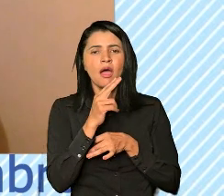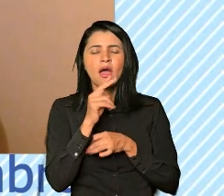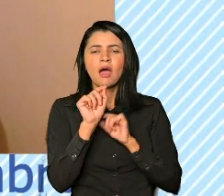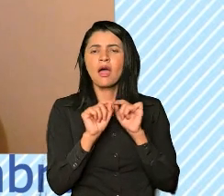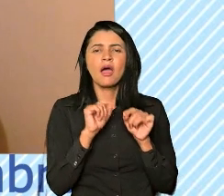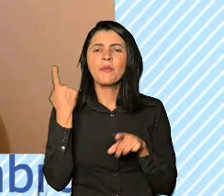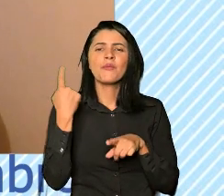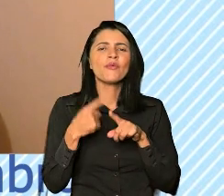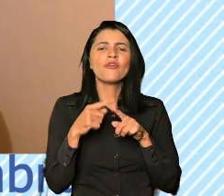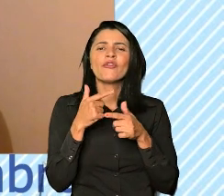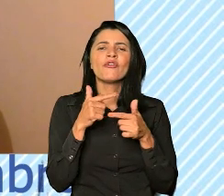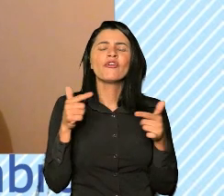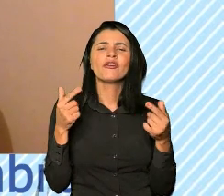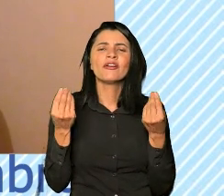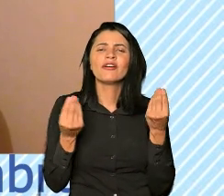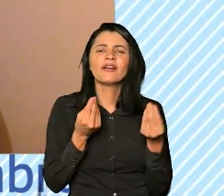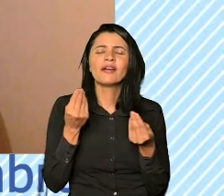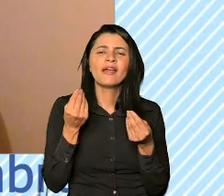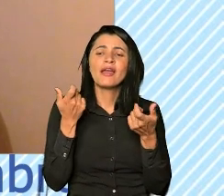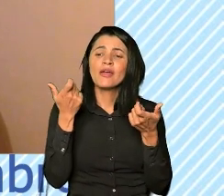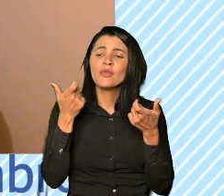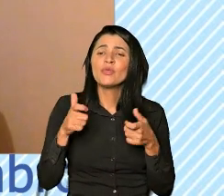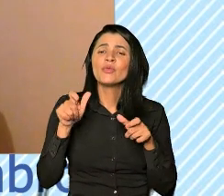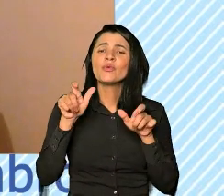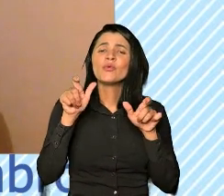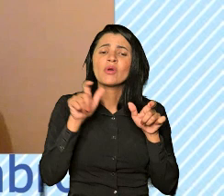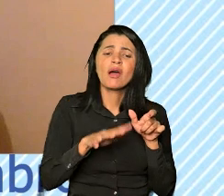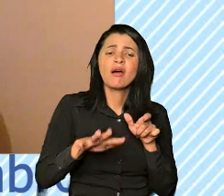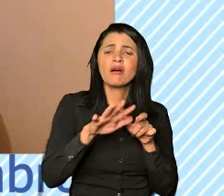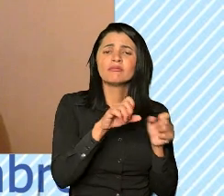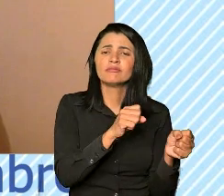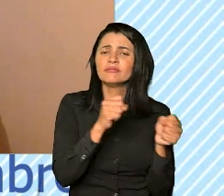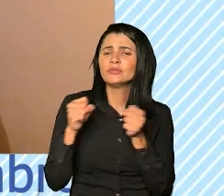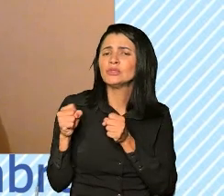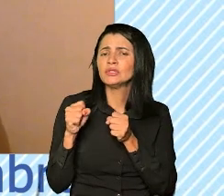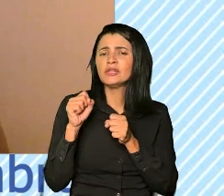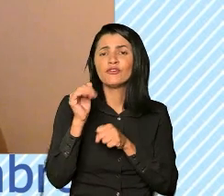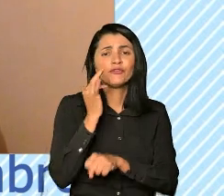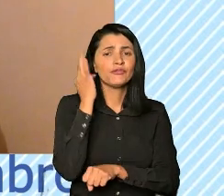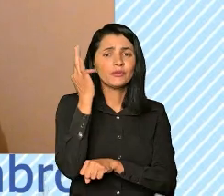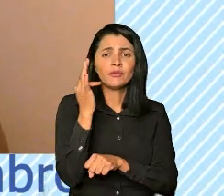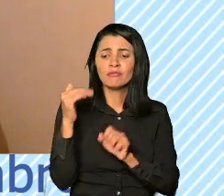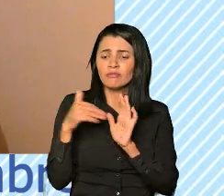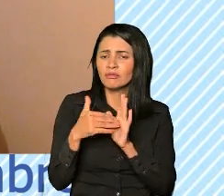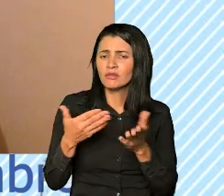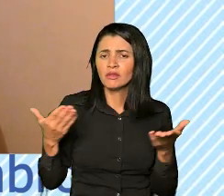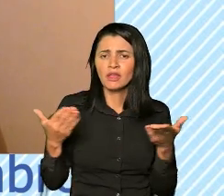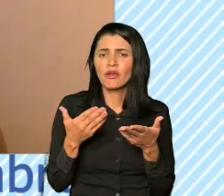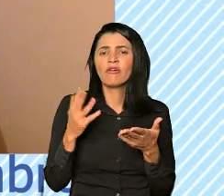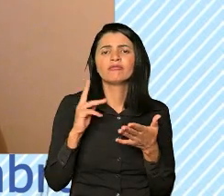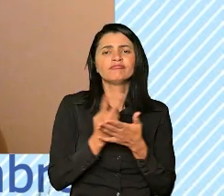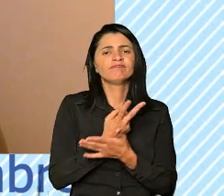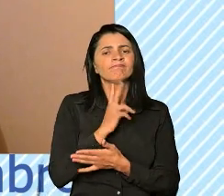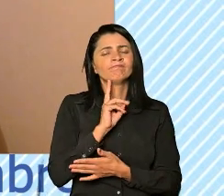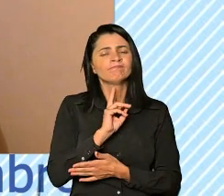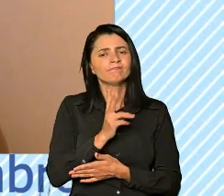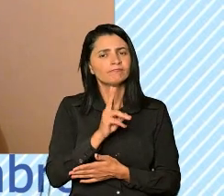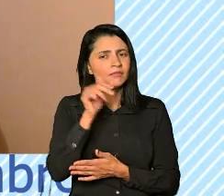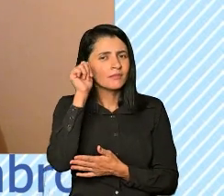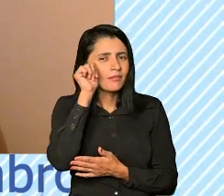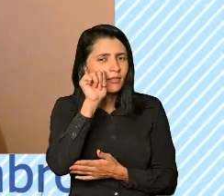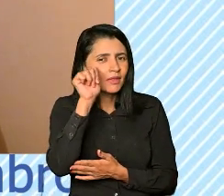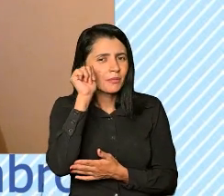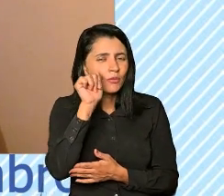não há nenhum, nos espaços de poder, nos espaços formais, até hoje isso acontece. As